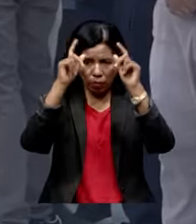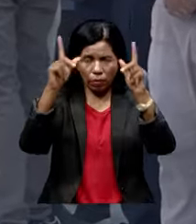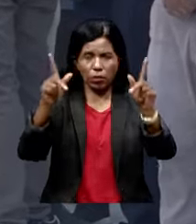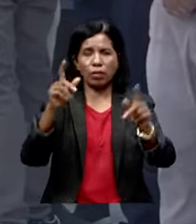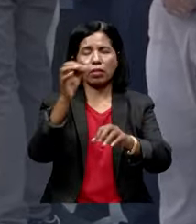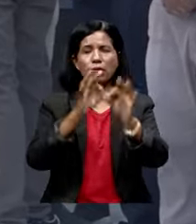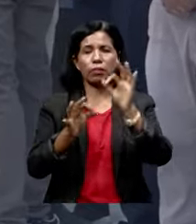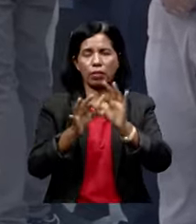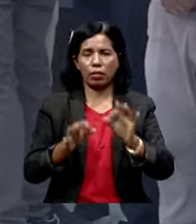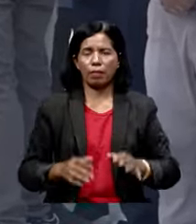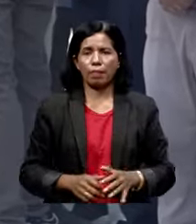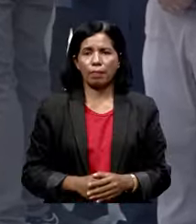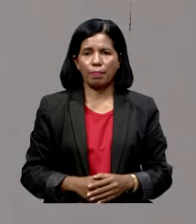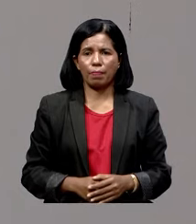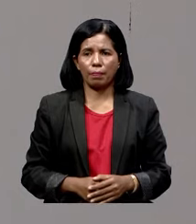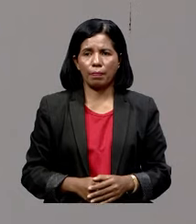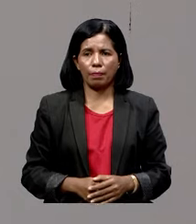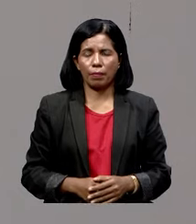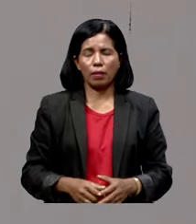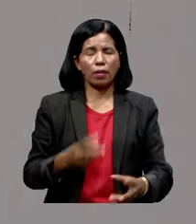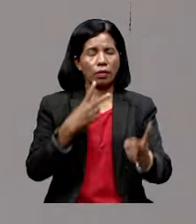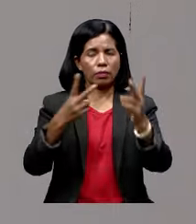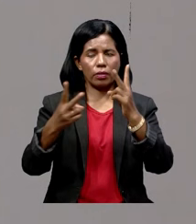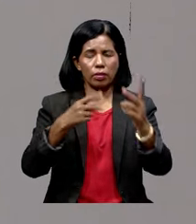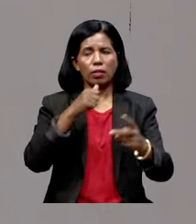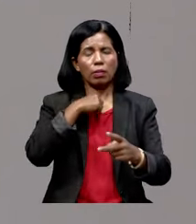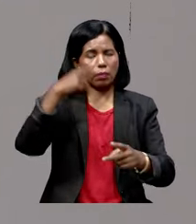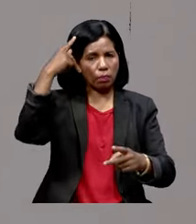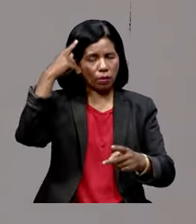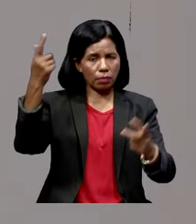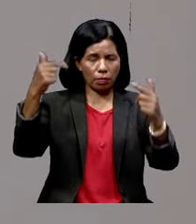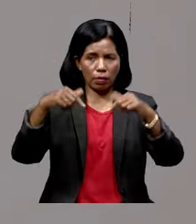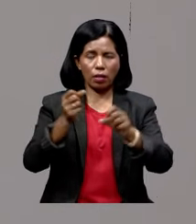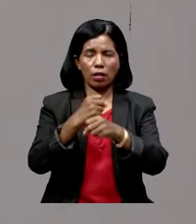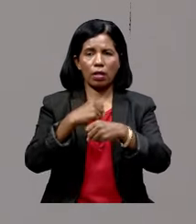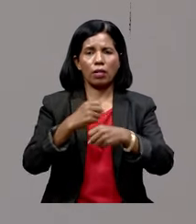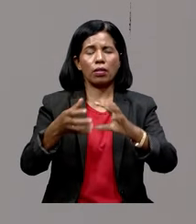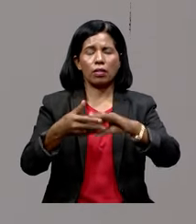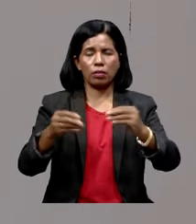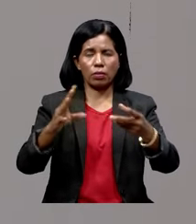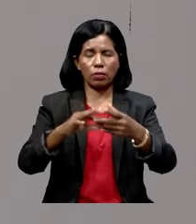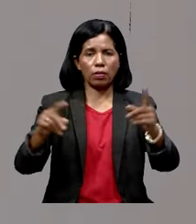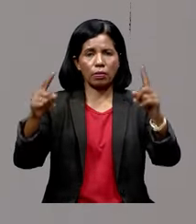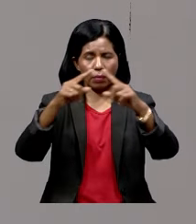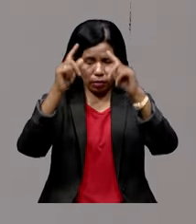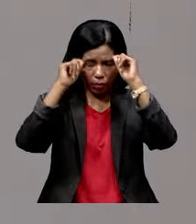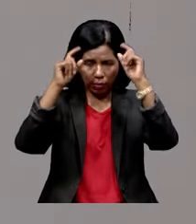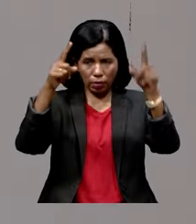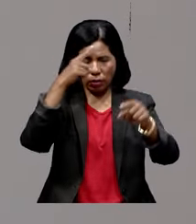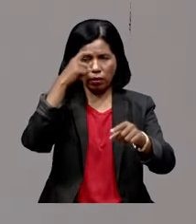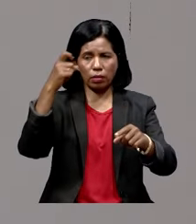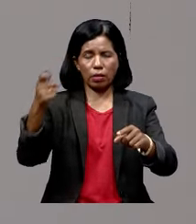Católica. Visita Papa Francisco, marca a história do Nova Timor-Leste também.